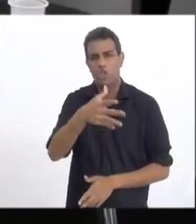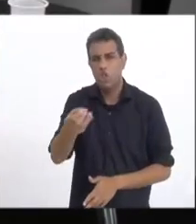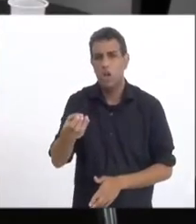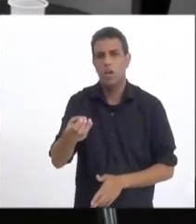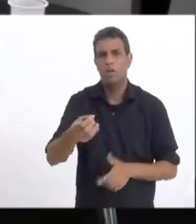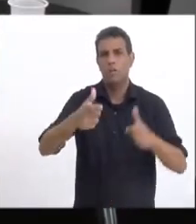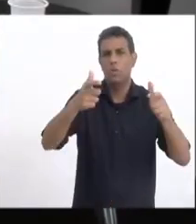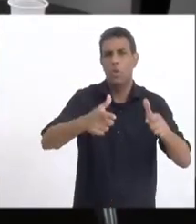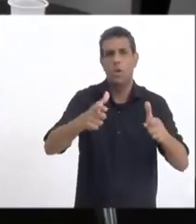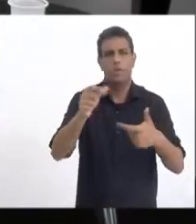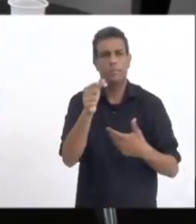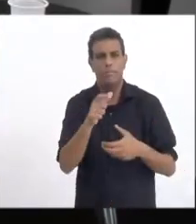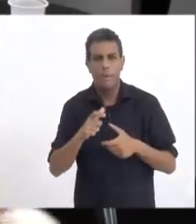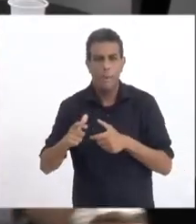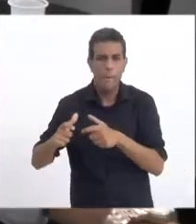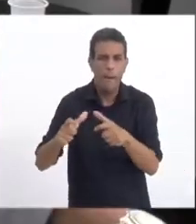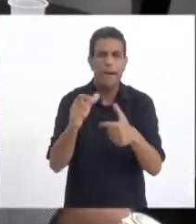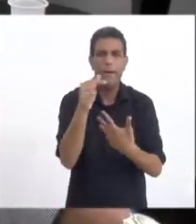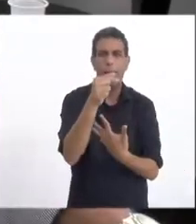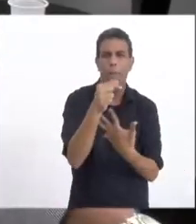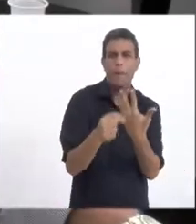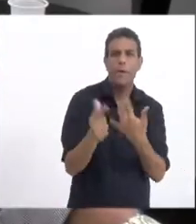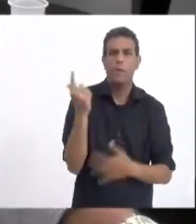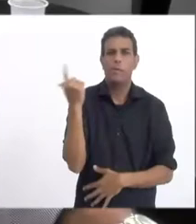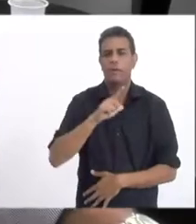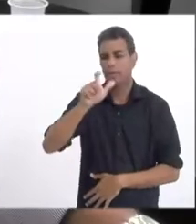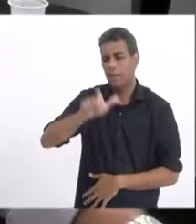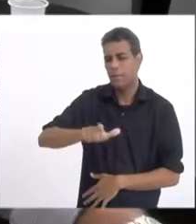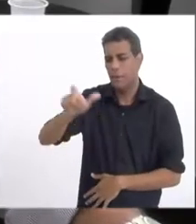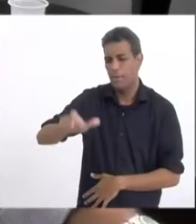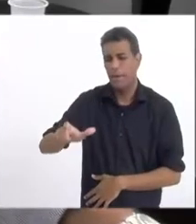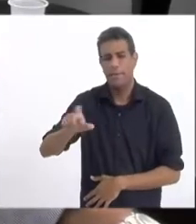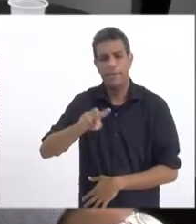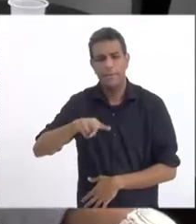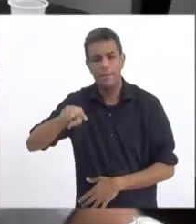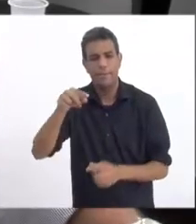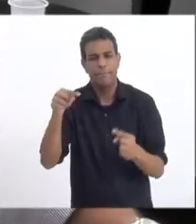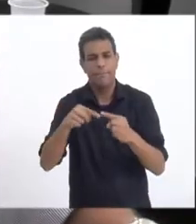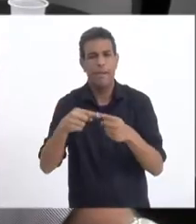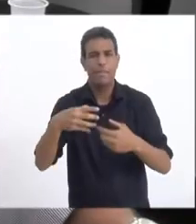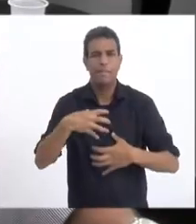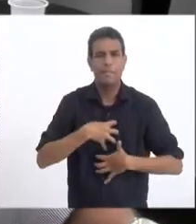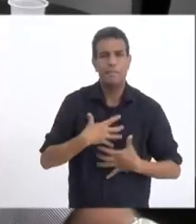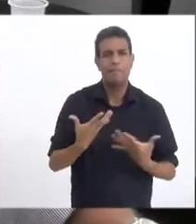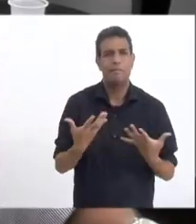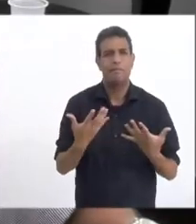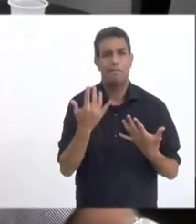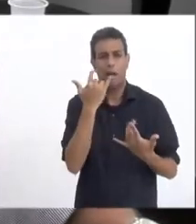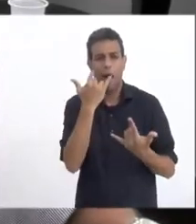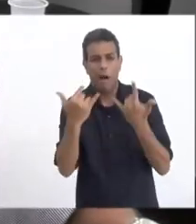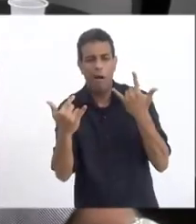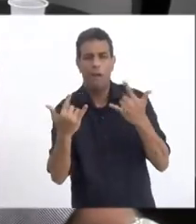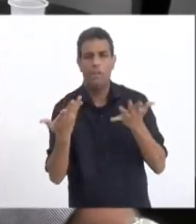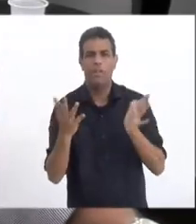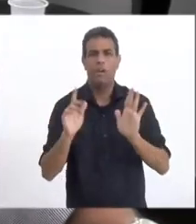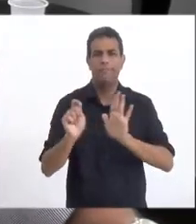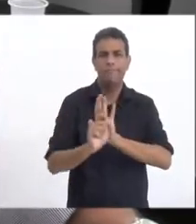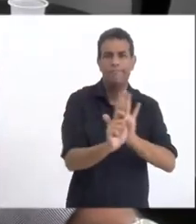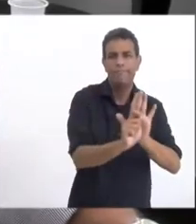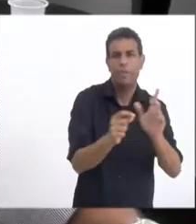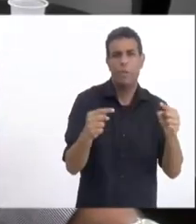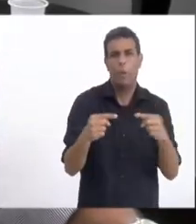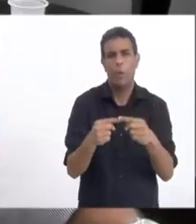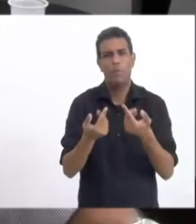Nova Holanda, Parque União, as pessoas andando como um zumbi no meio da rua. Né? E aí eu quero